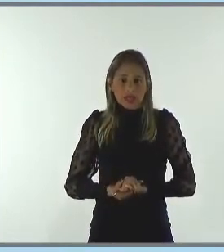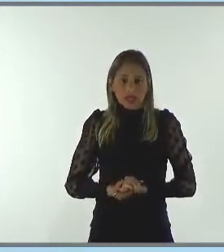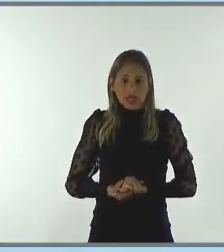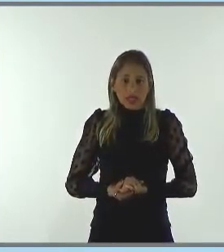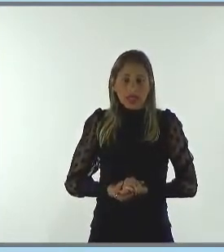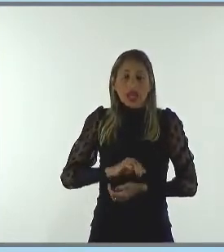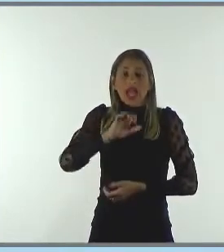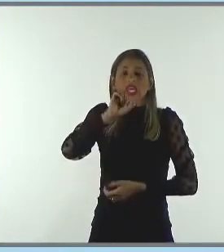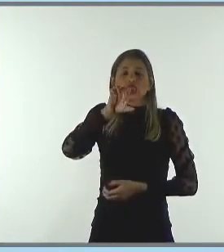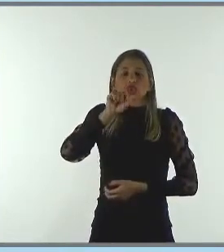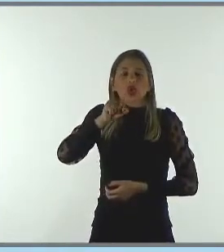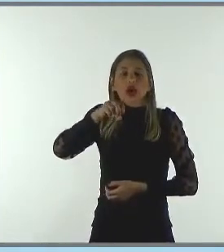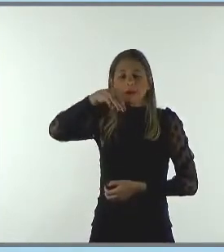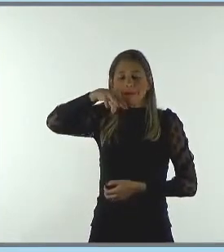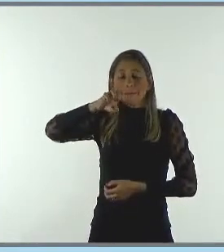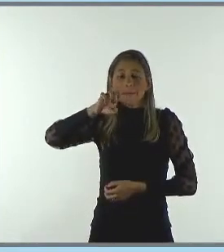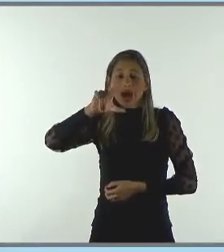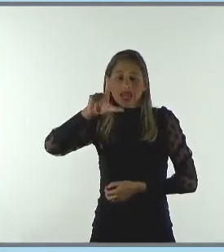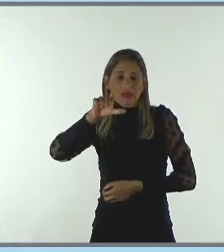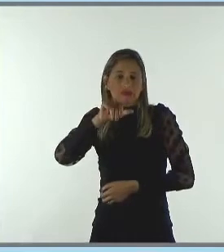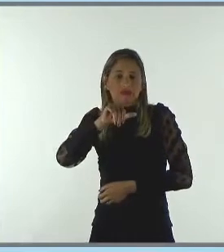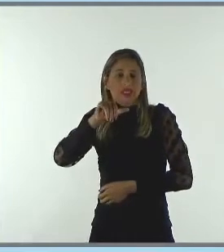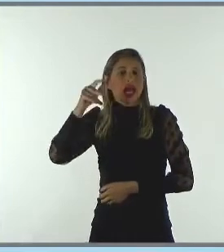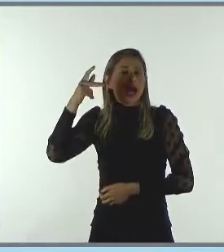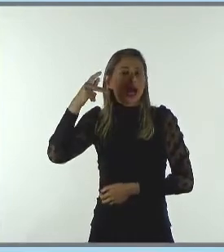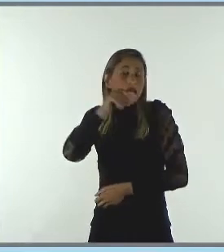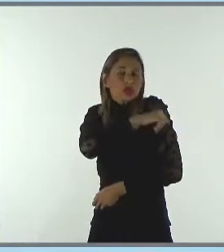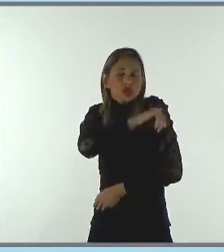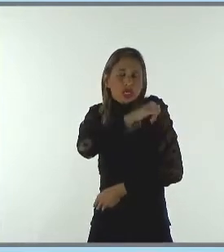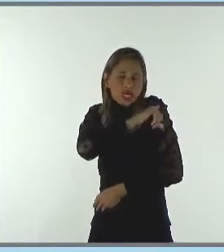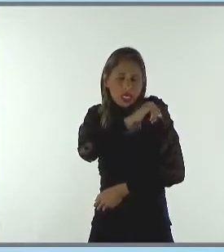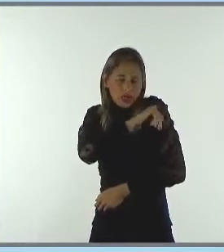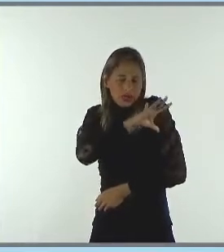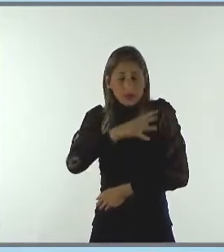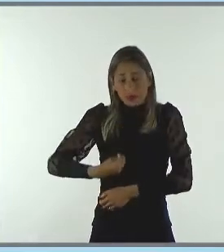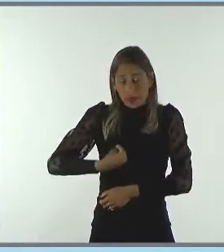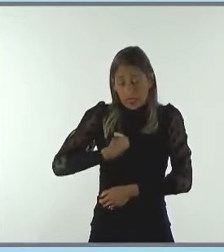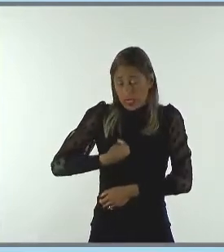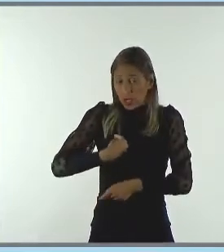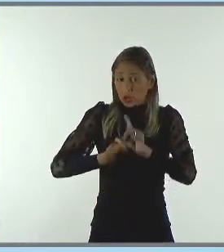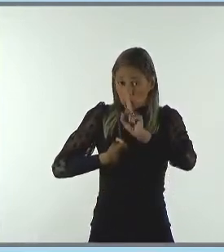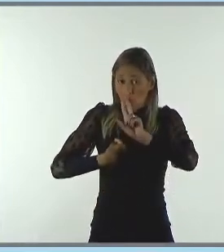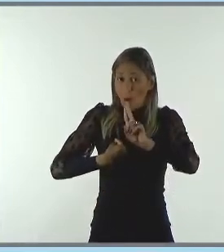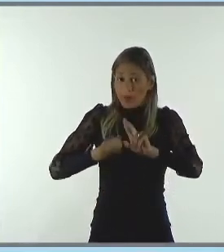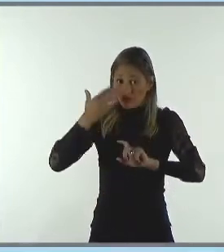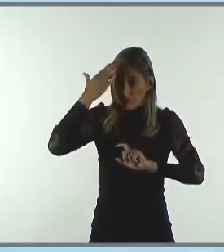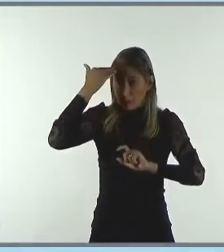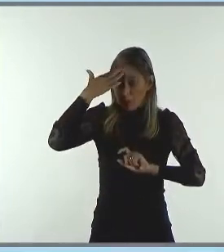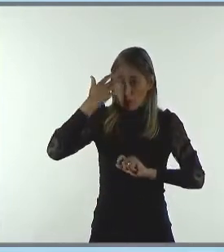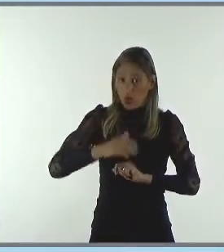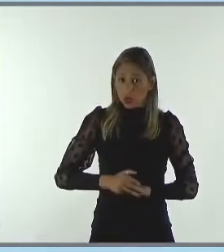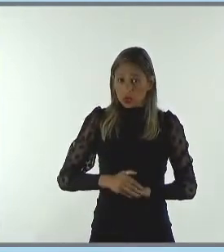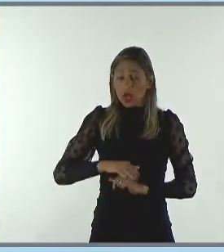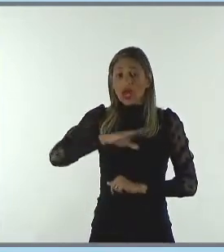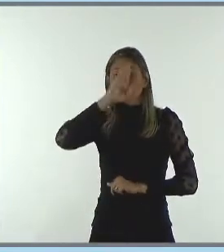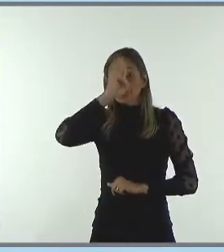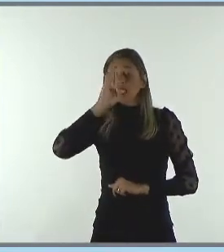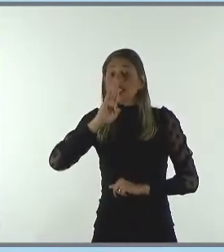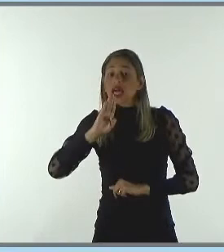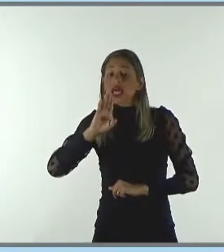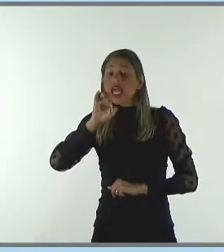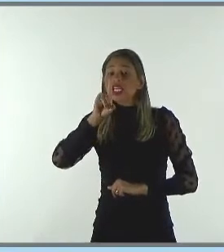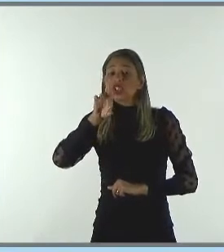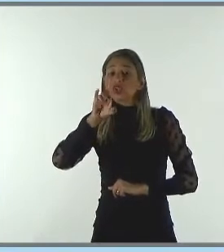Rio de Janeiro, que hoje é um nome muito presente no circuito público da editoria brasileira, né,